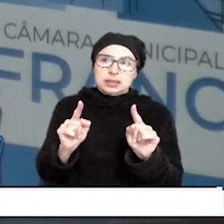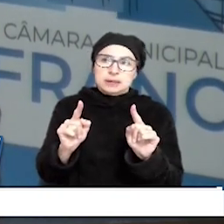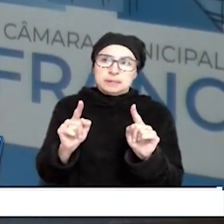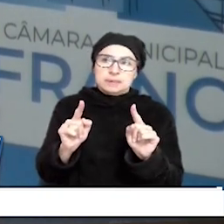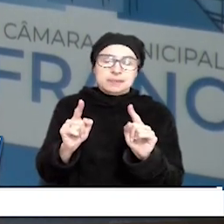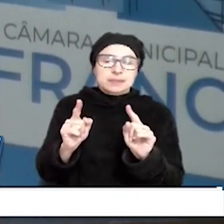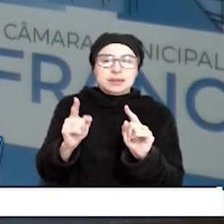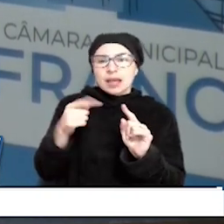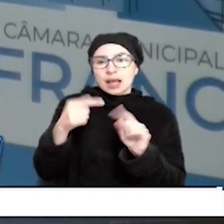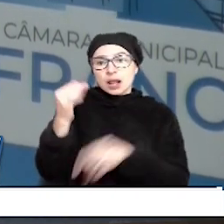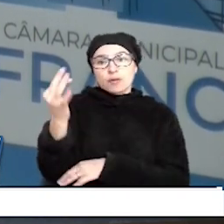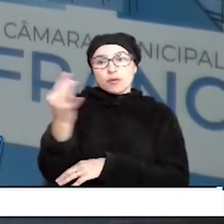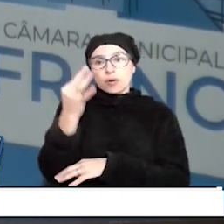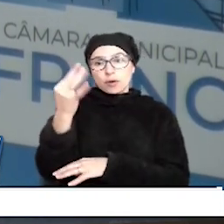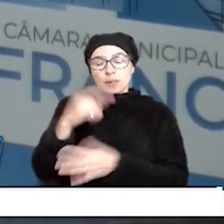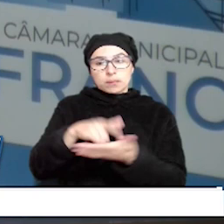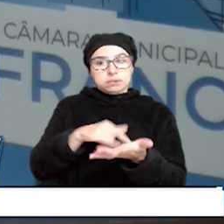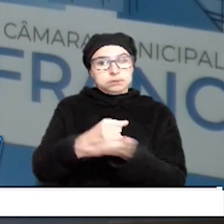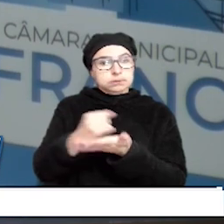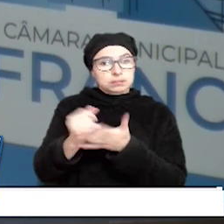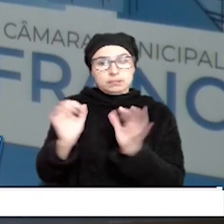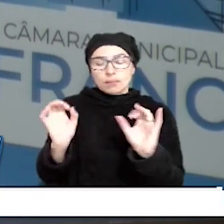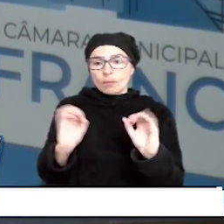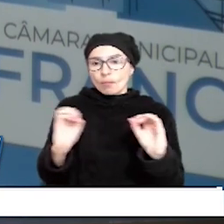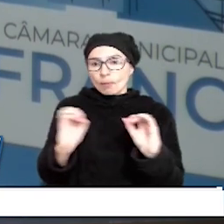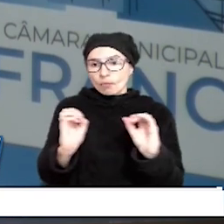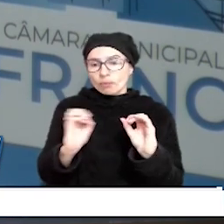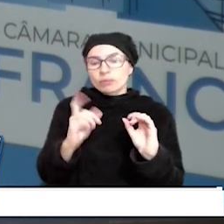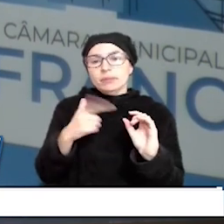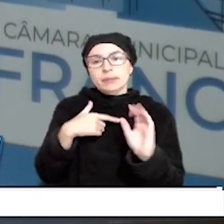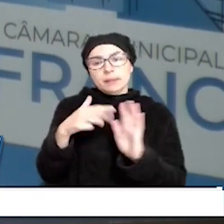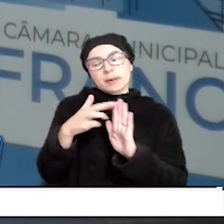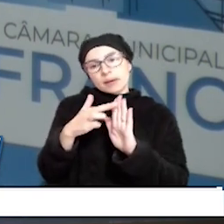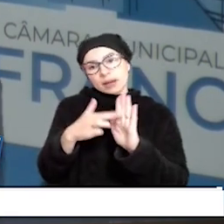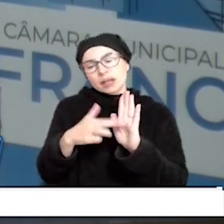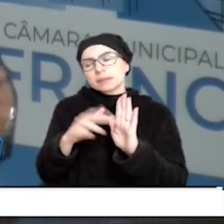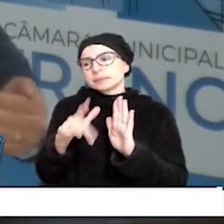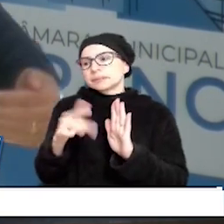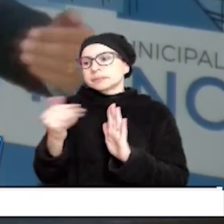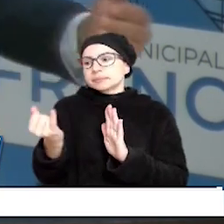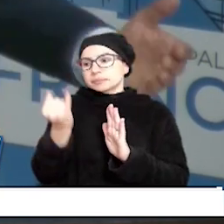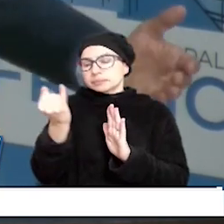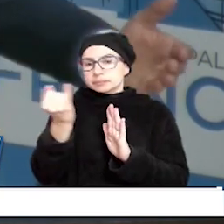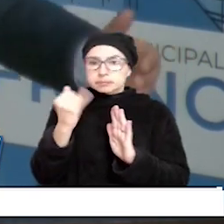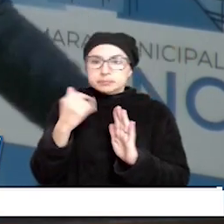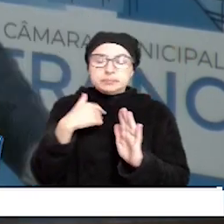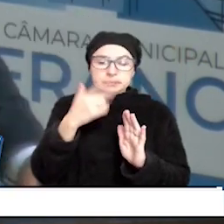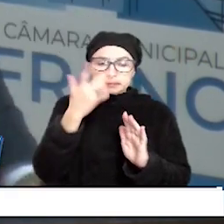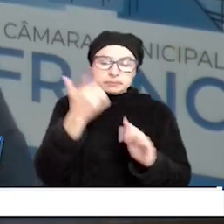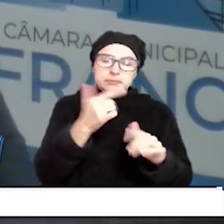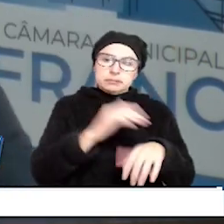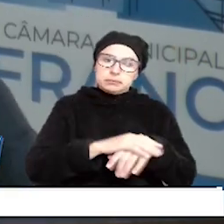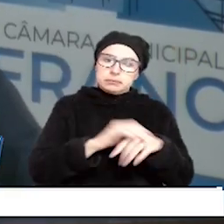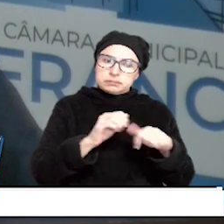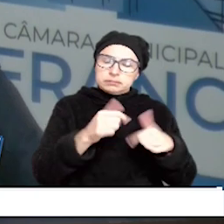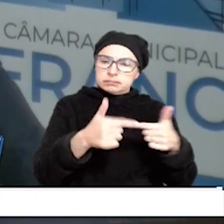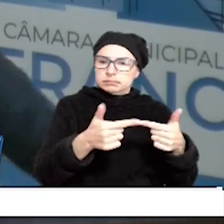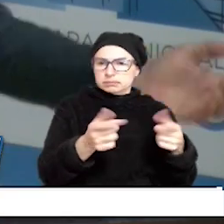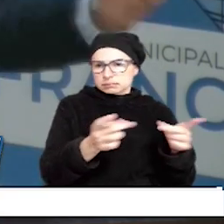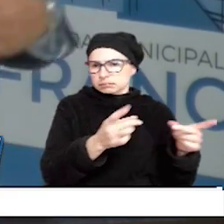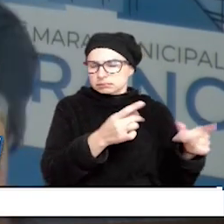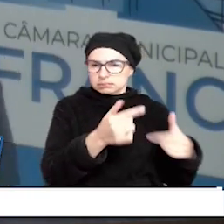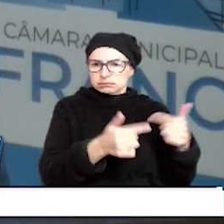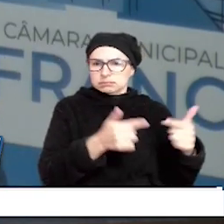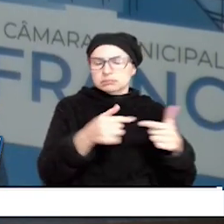irregular, muitas vezes. E nós precisamos regularizar isso. Isso é muito importante, tanto para quem pratica essa atividade,